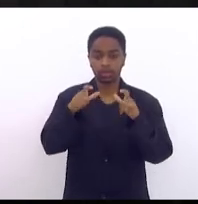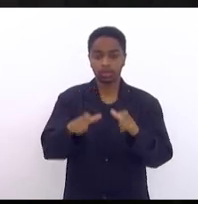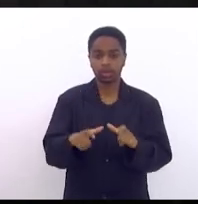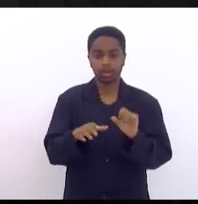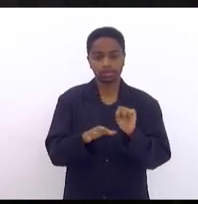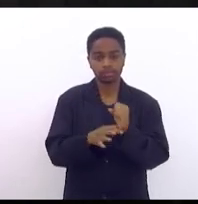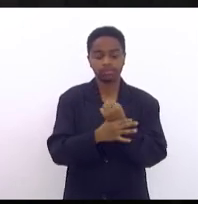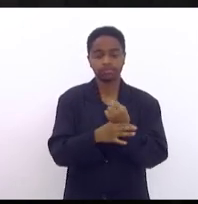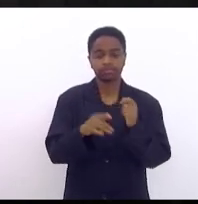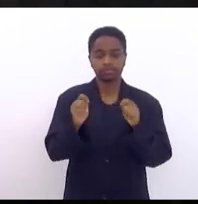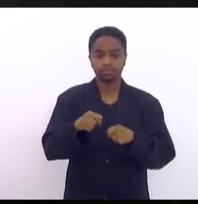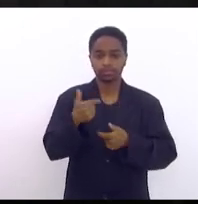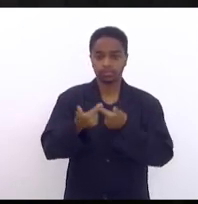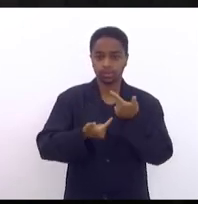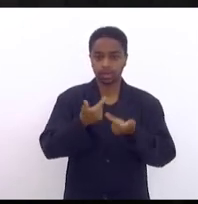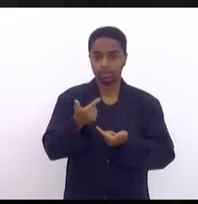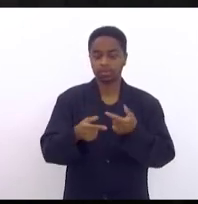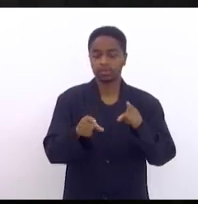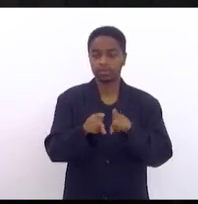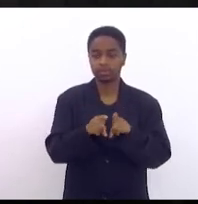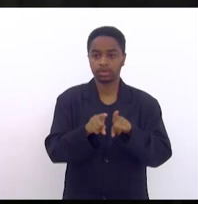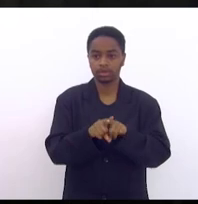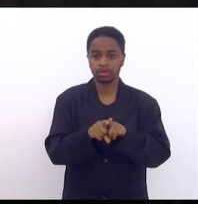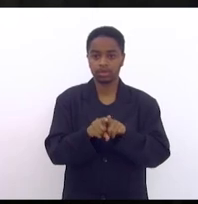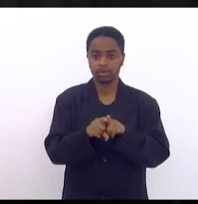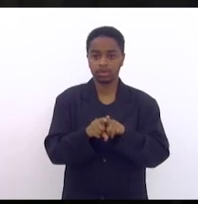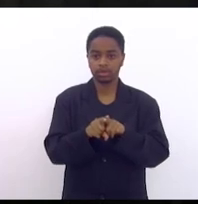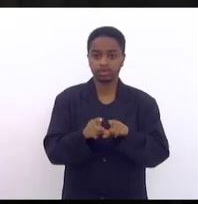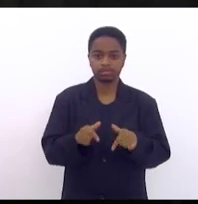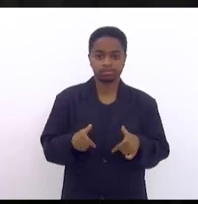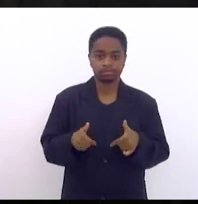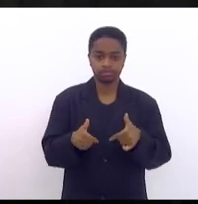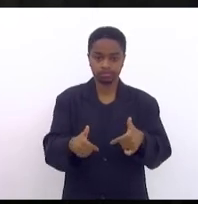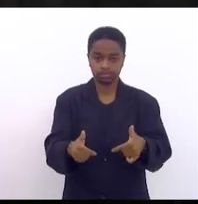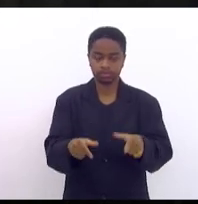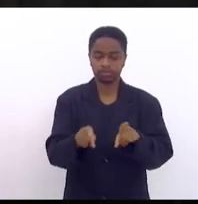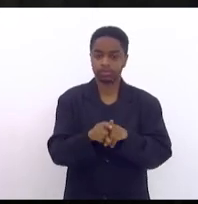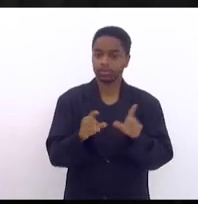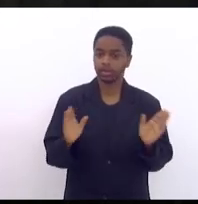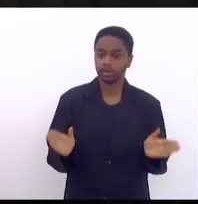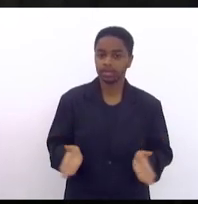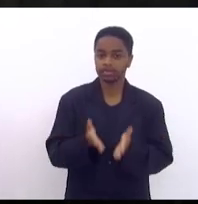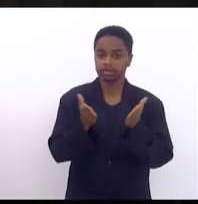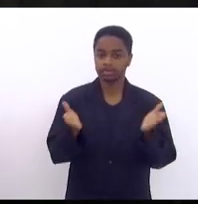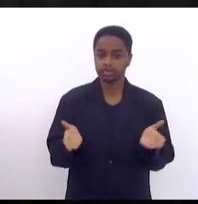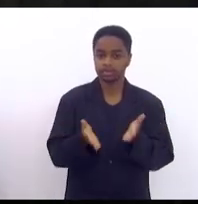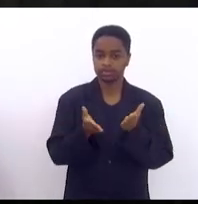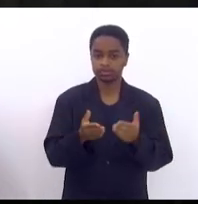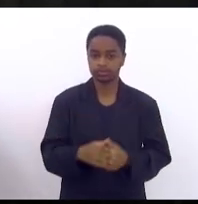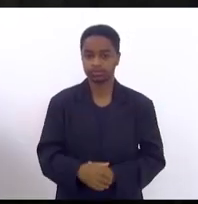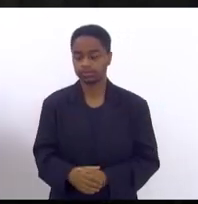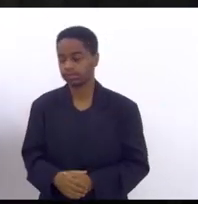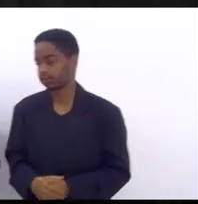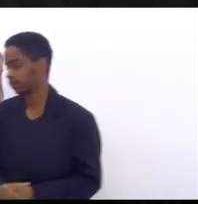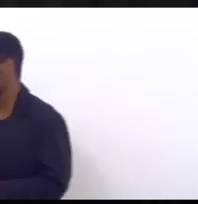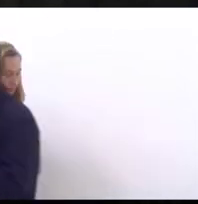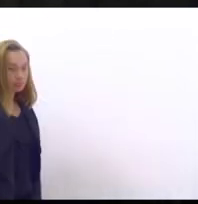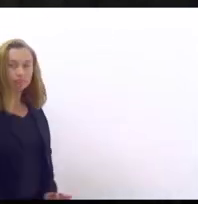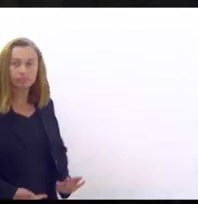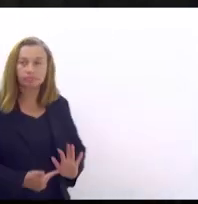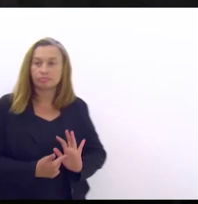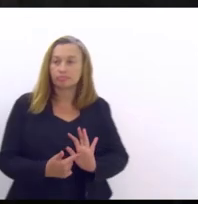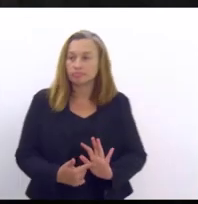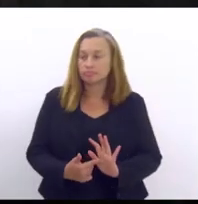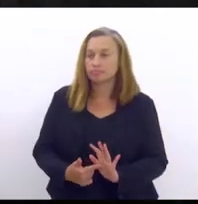poder trabalhar, disponibilizar o seu trabalho, incentivar, né, e mostrar o seu